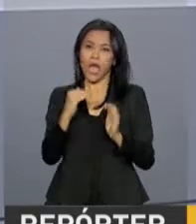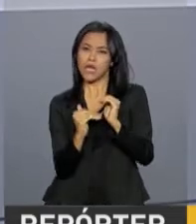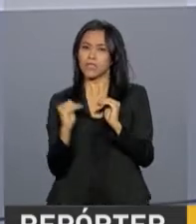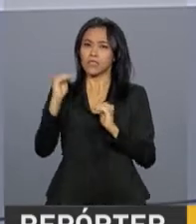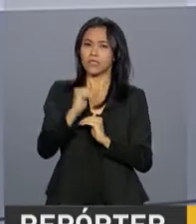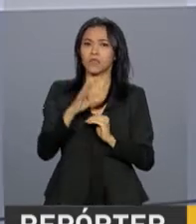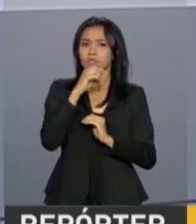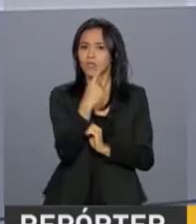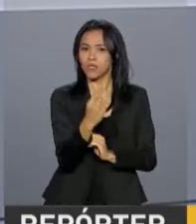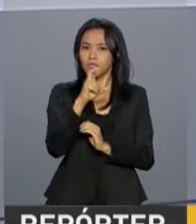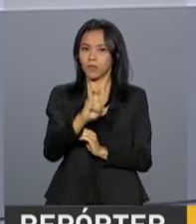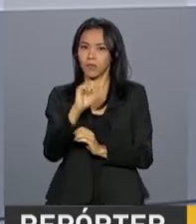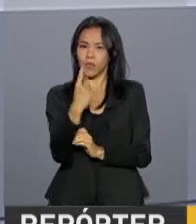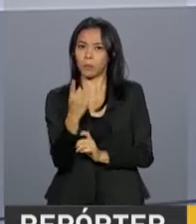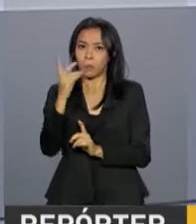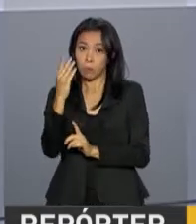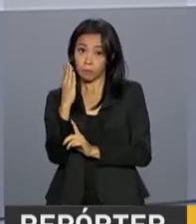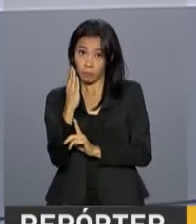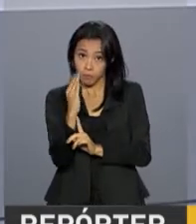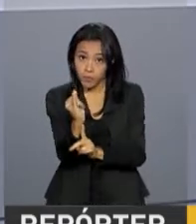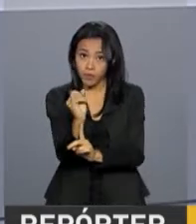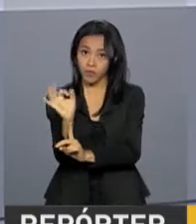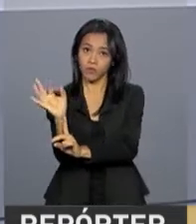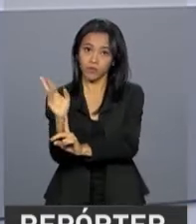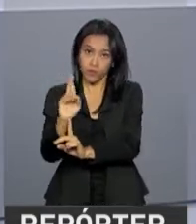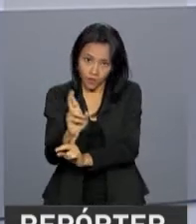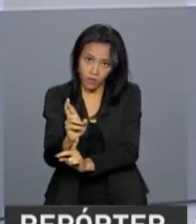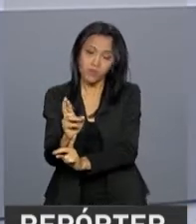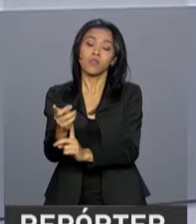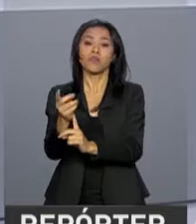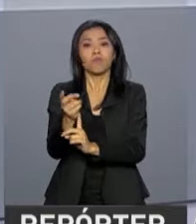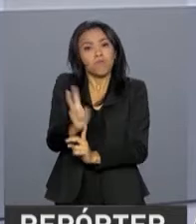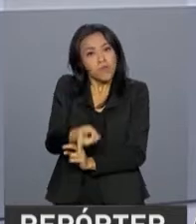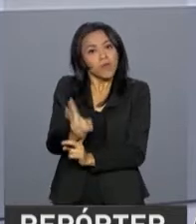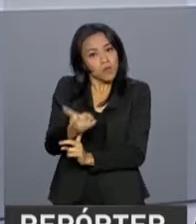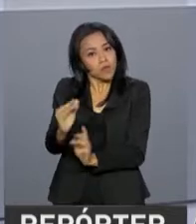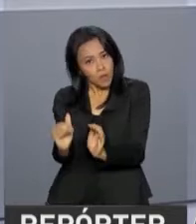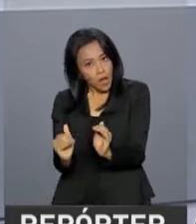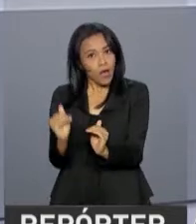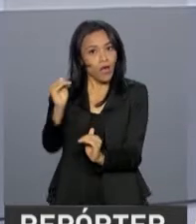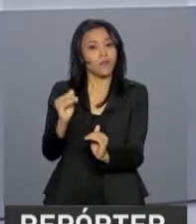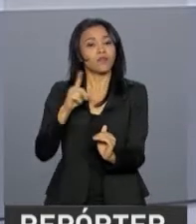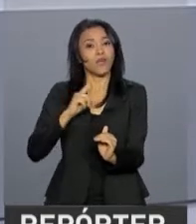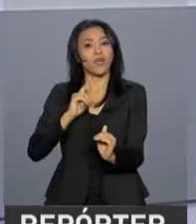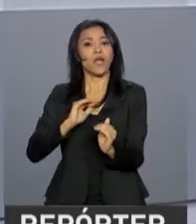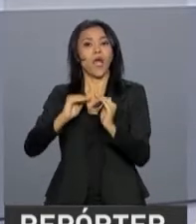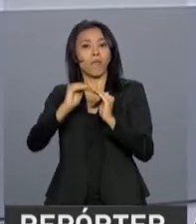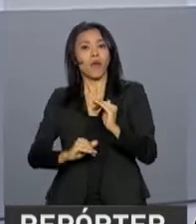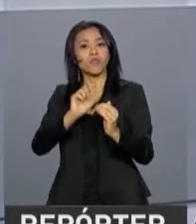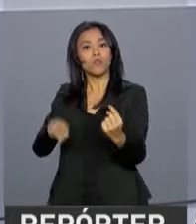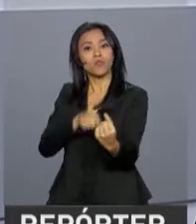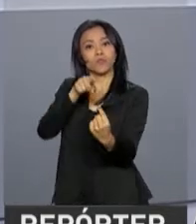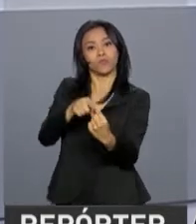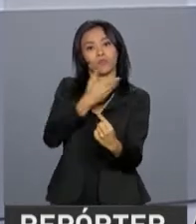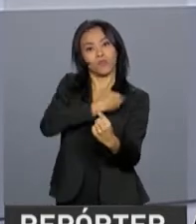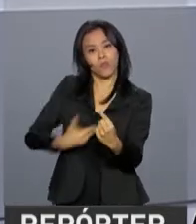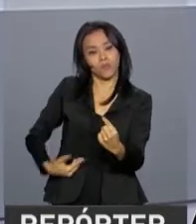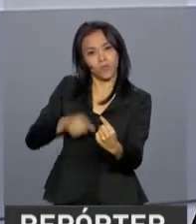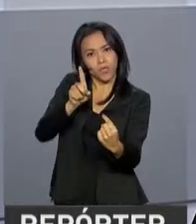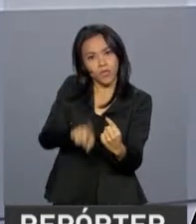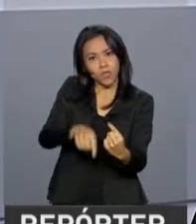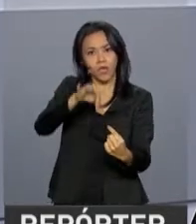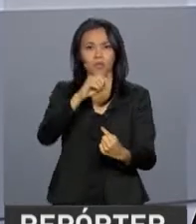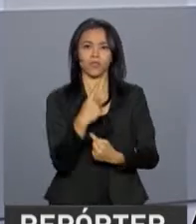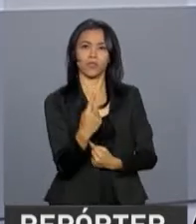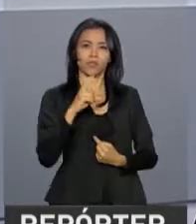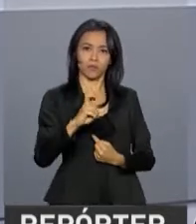151 bilhões de reais mesmo com a elevação o resultado continua abaixo da meta fiscal prevista de um déficit